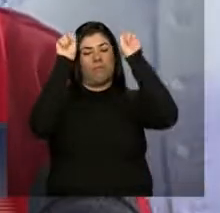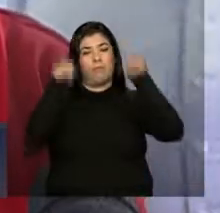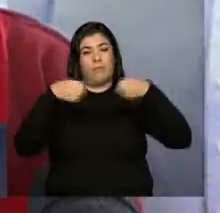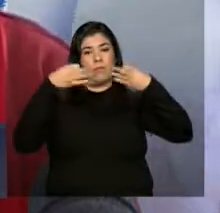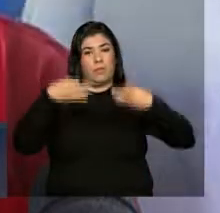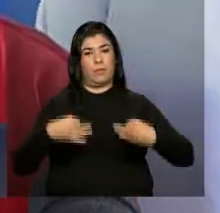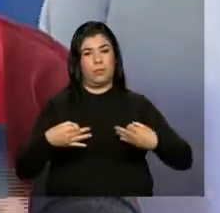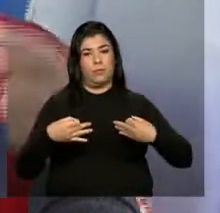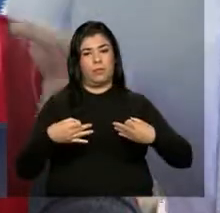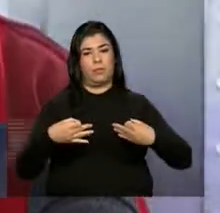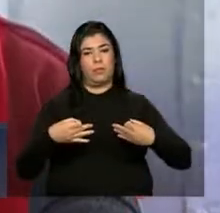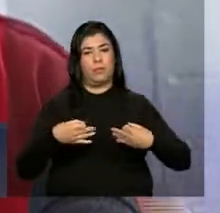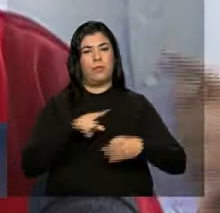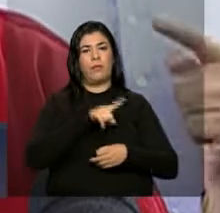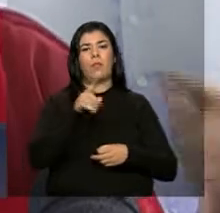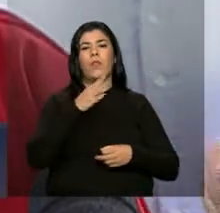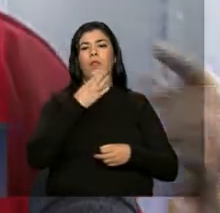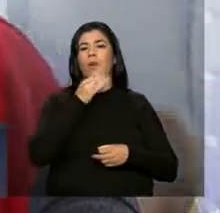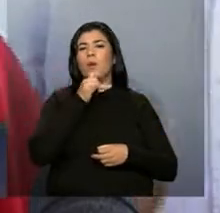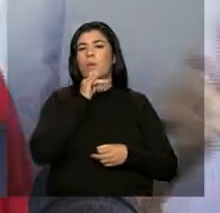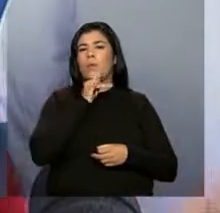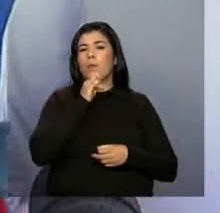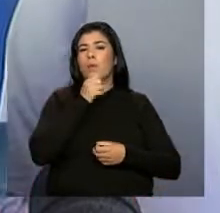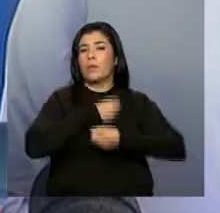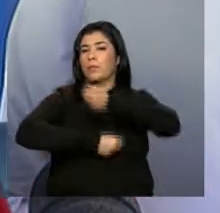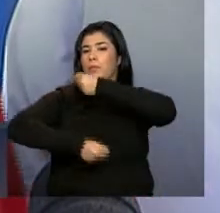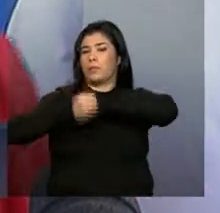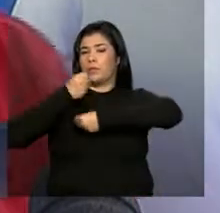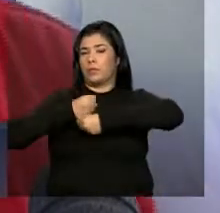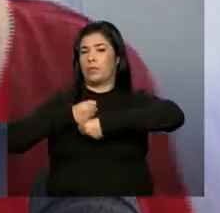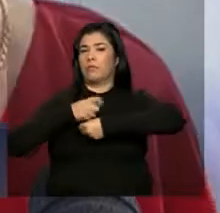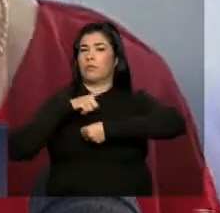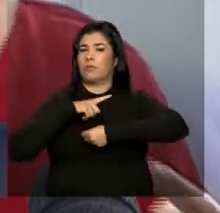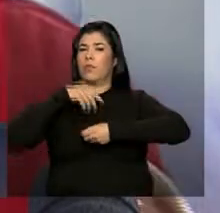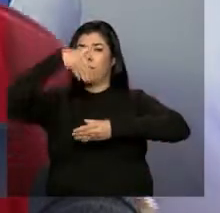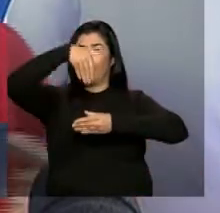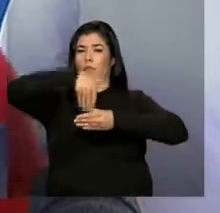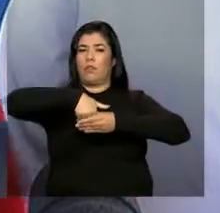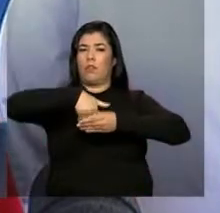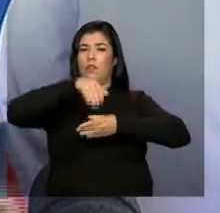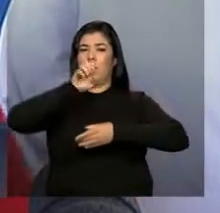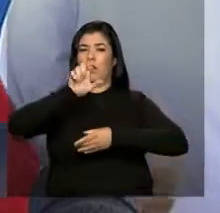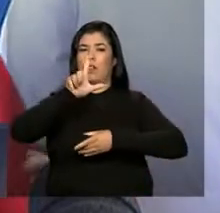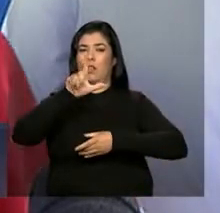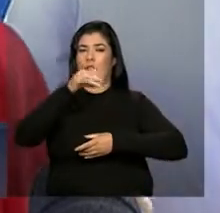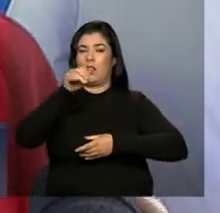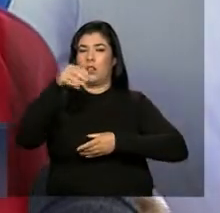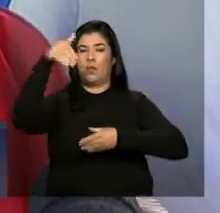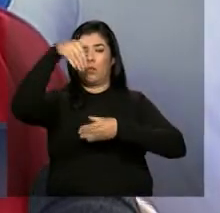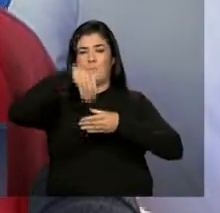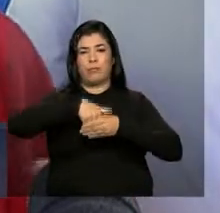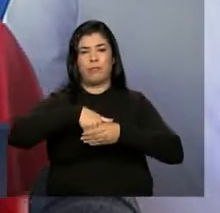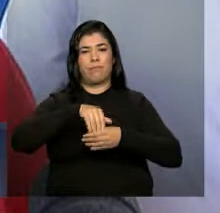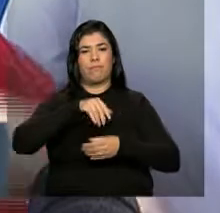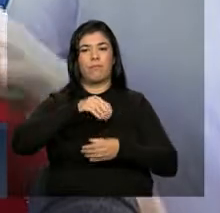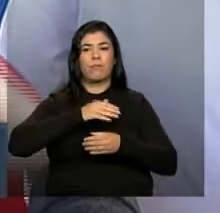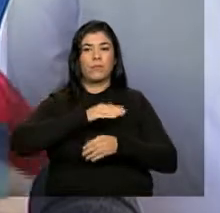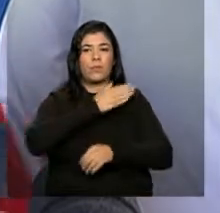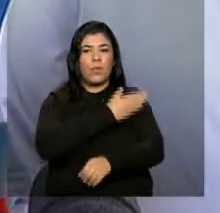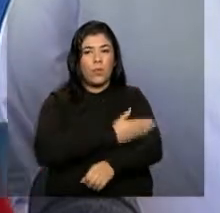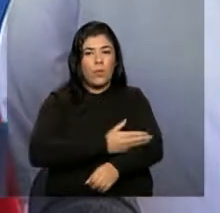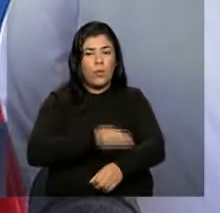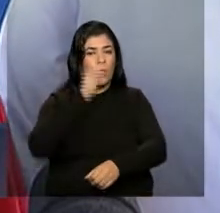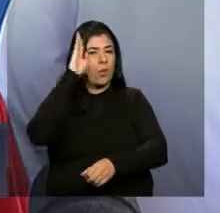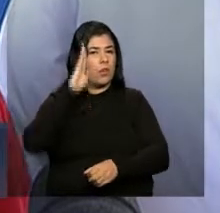sistematicamente. Para vocês terem uma ideia, o ano passado era ano de eleição. Né? Tradicionalmente, no Brasil, ninguém